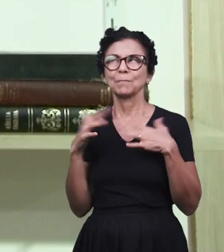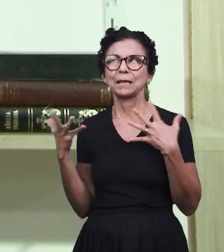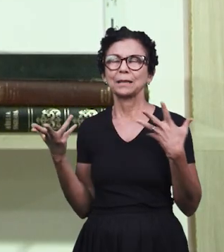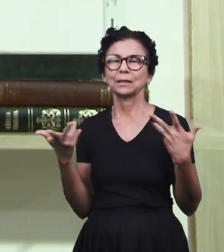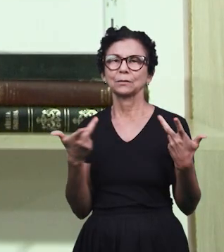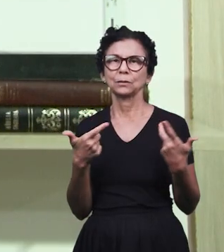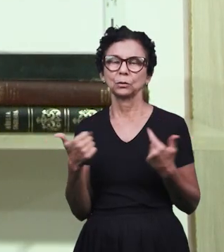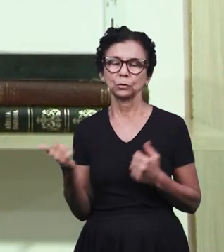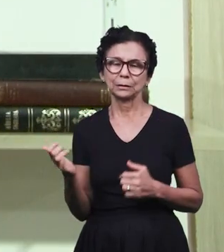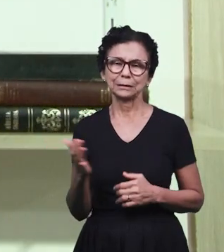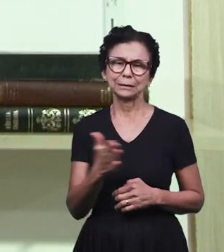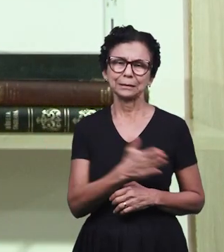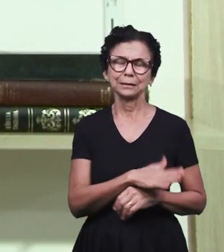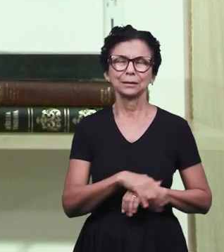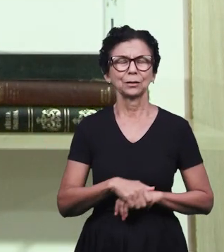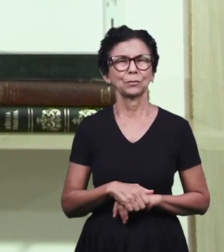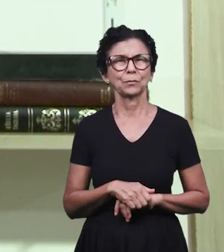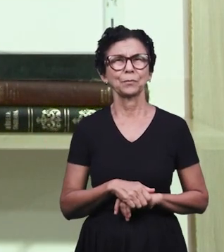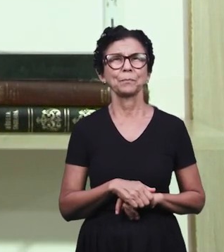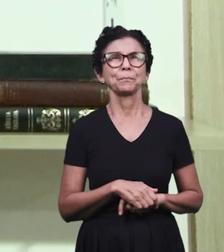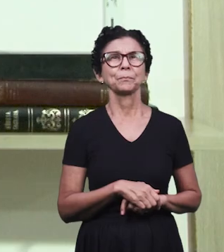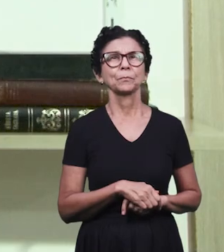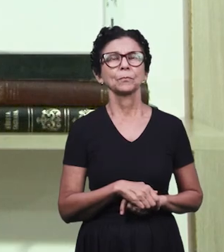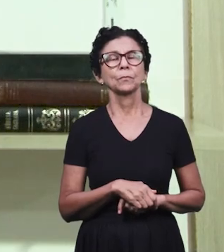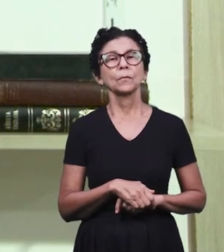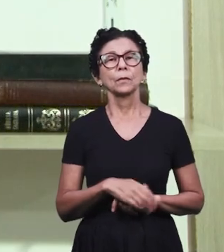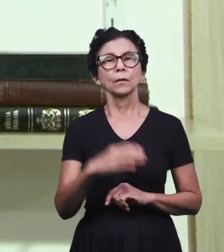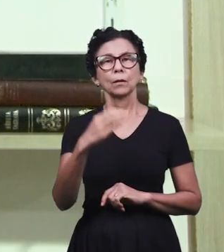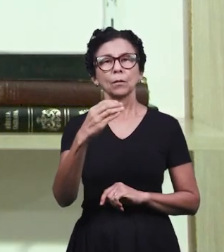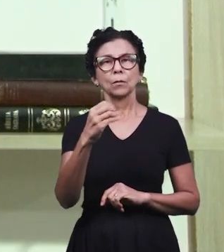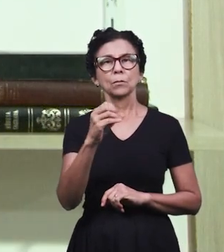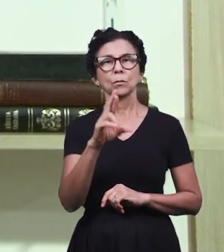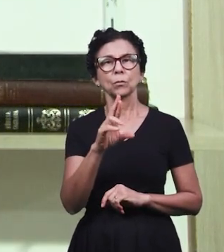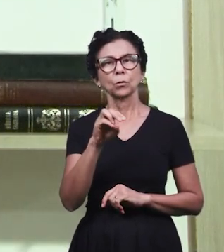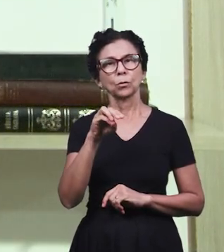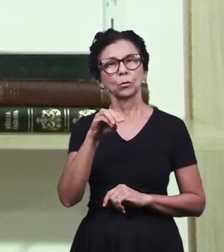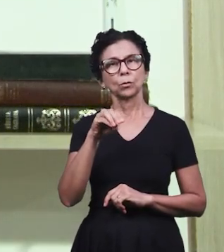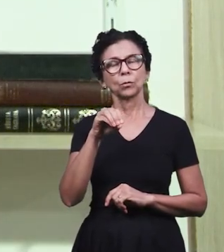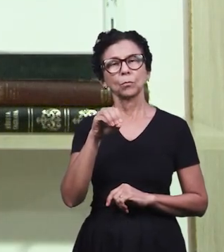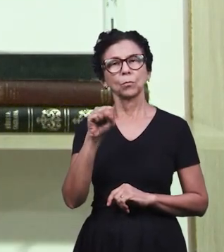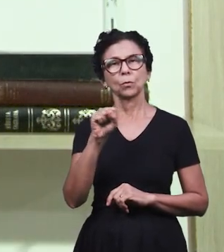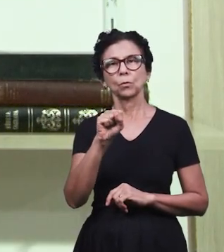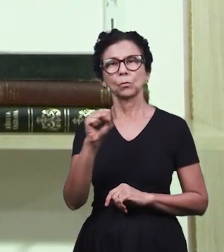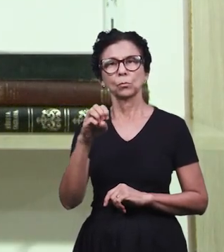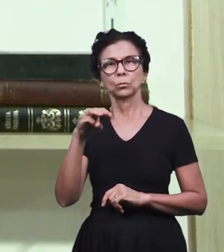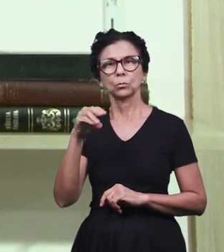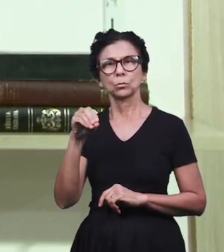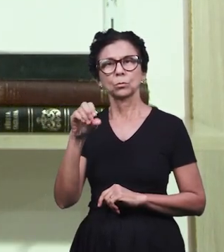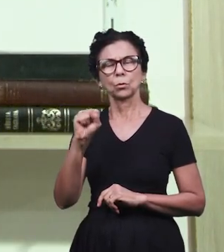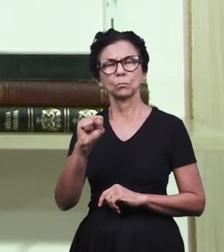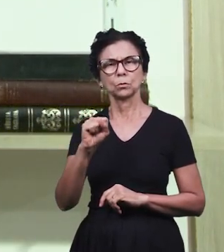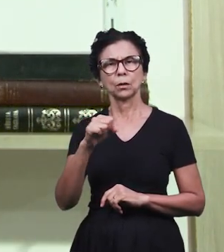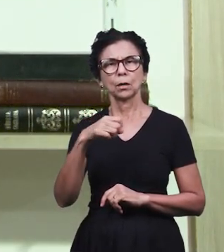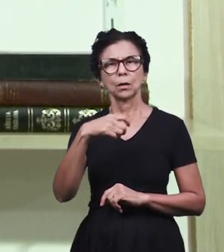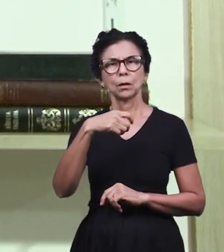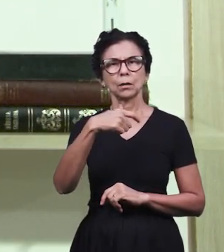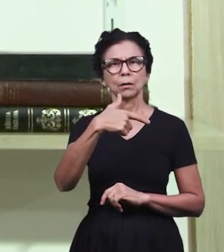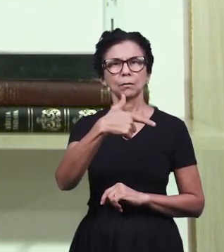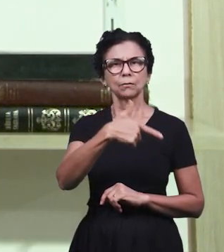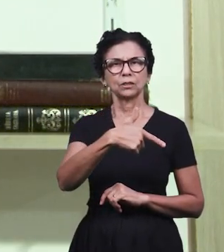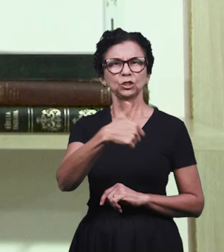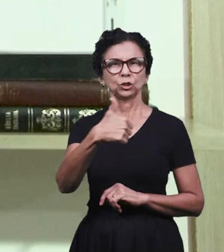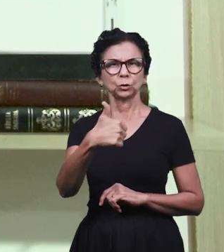cromossomo 21, o que é isso? É um cromossomo a mais no par 21. E isso